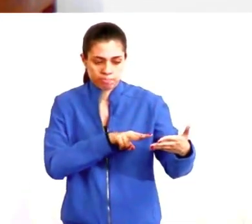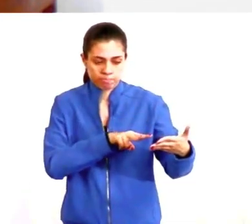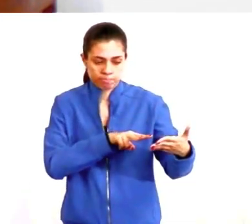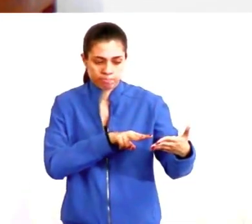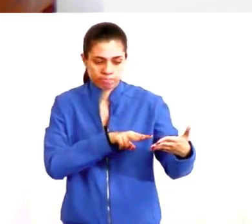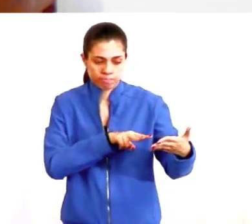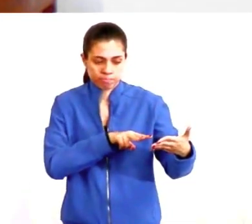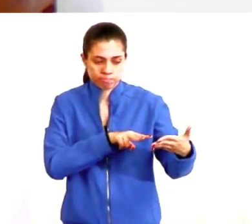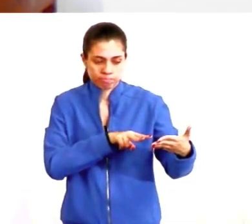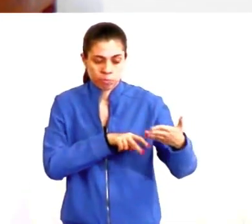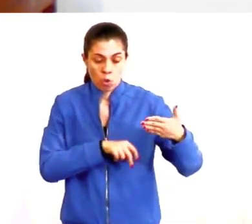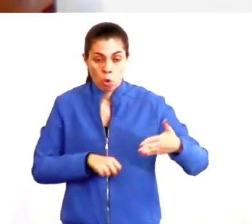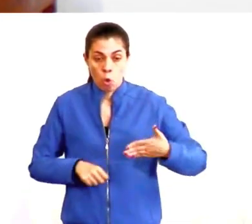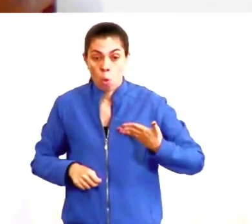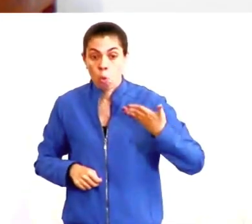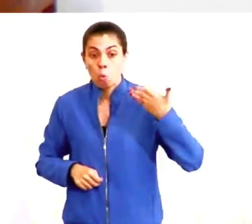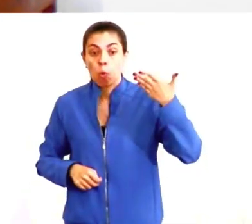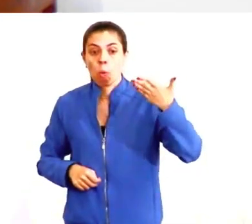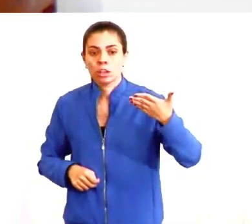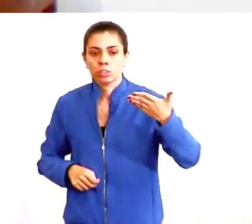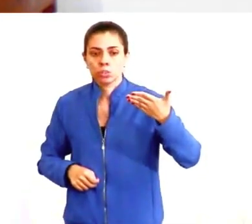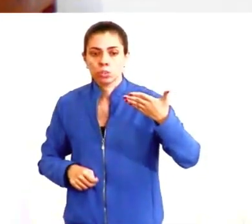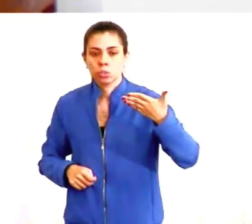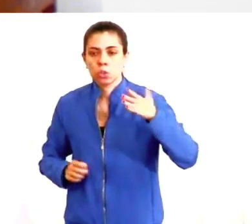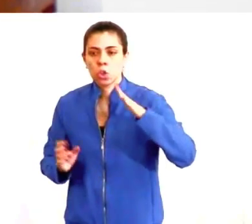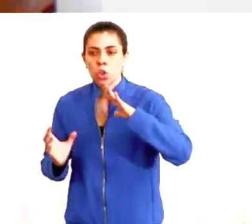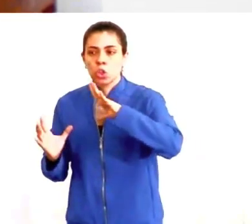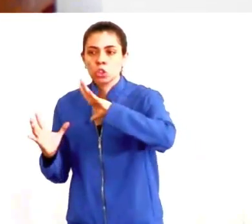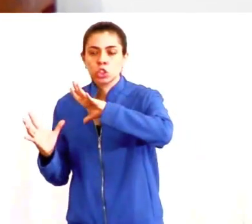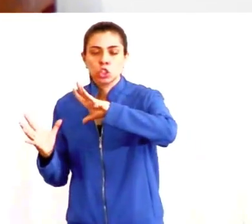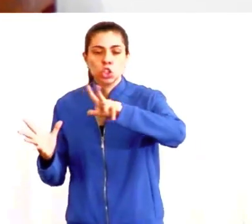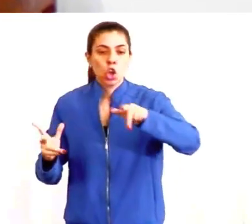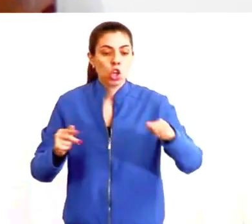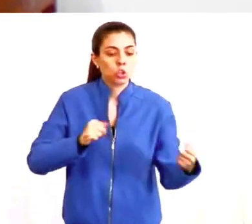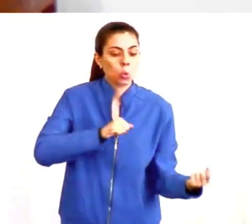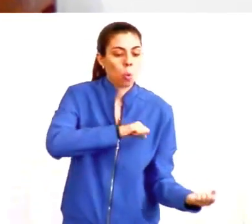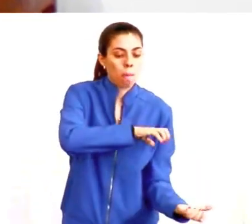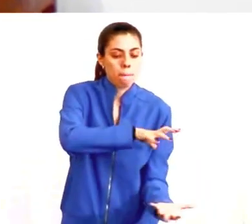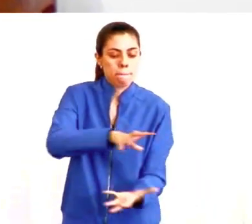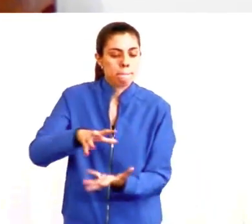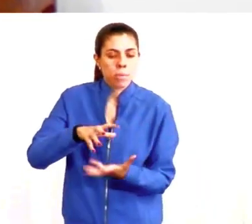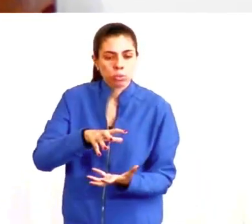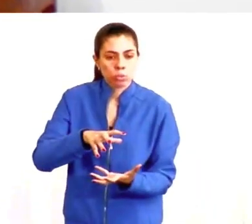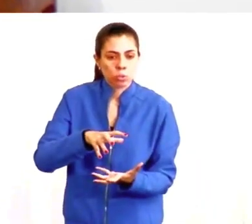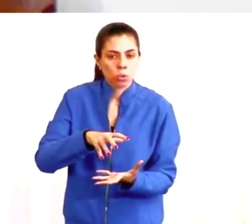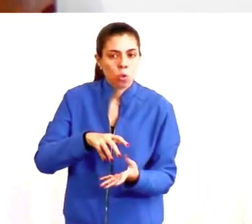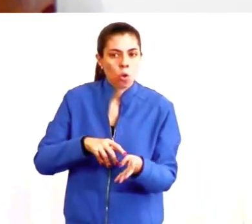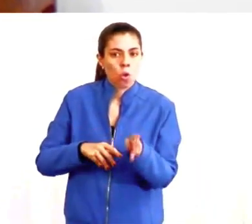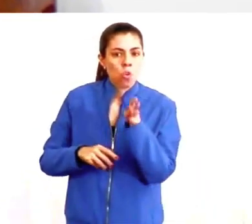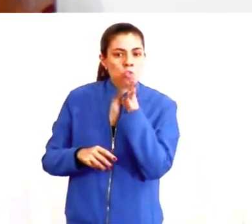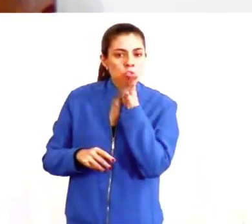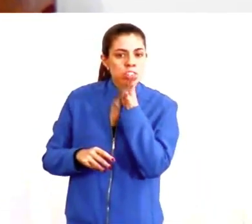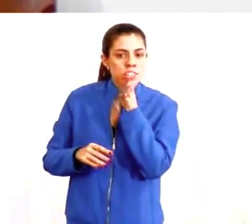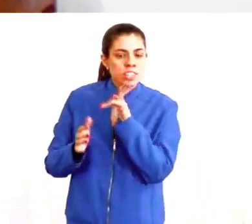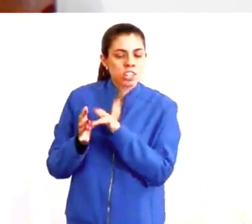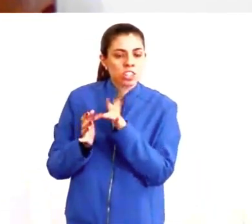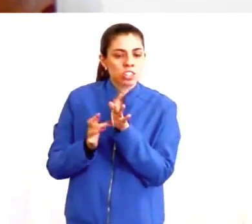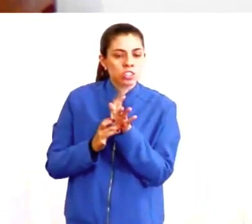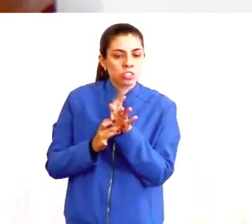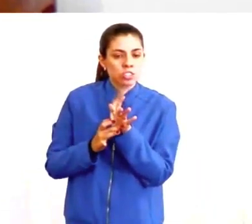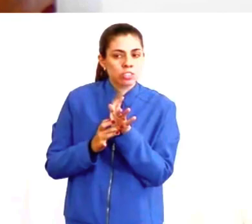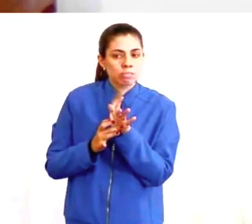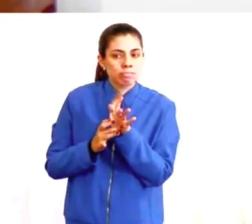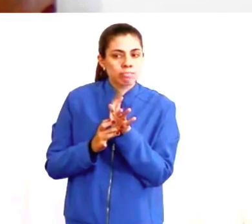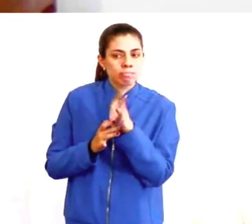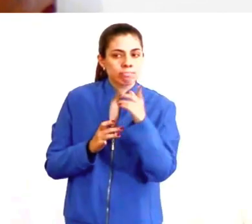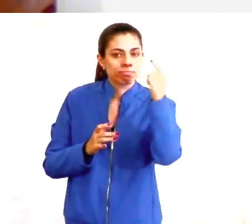cantos, então virá o fim. Ou seja, é da ressurreição, é a ressurreição que aponta para o